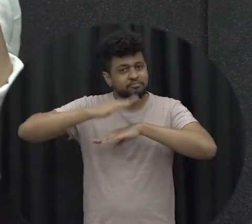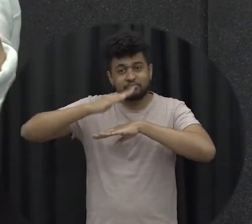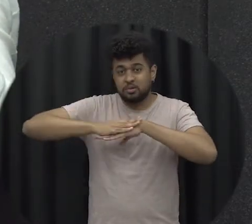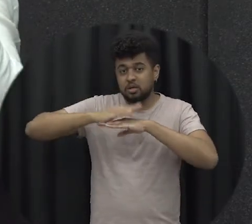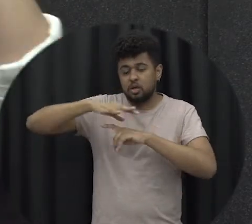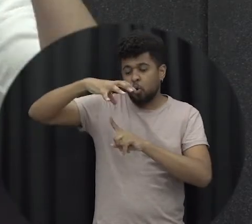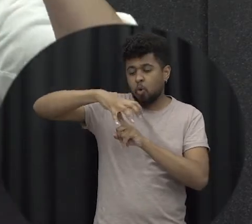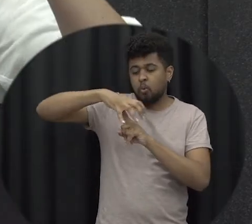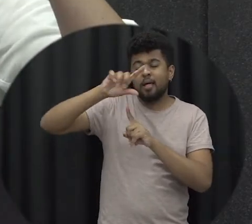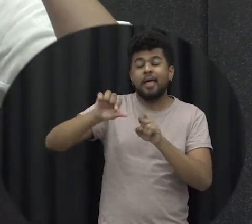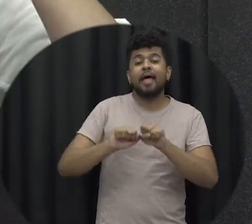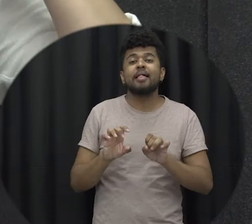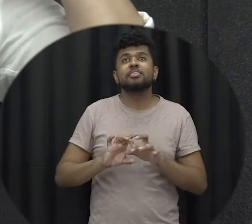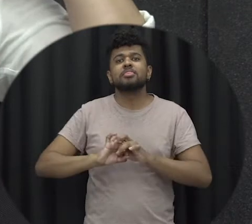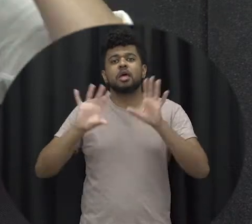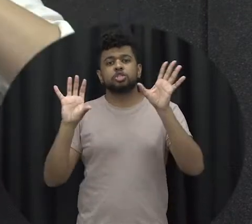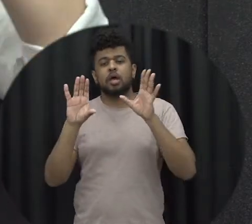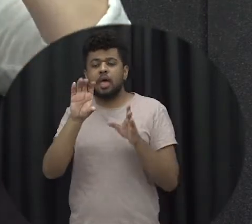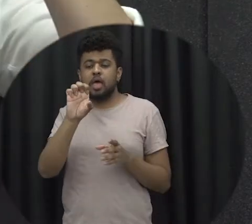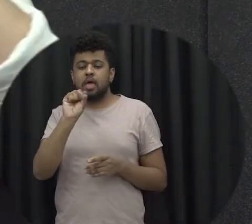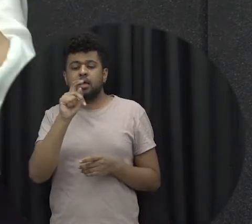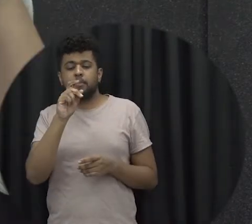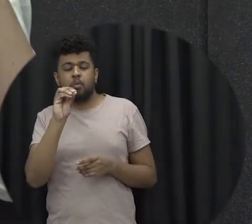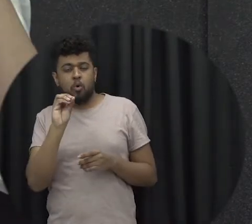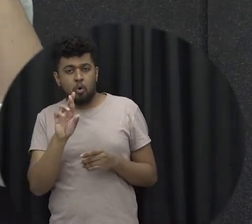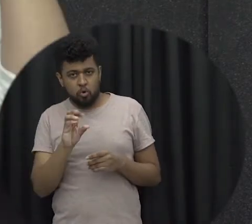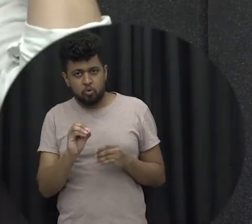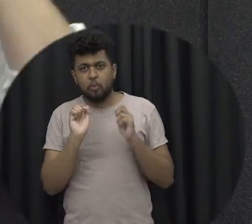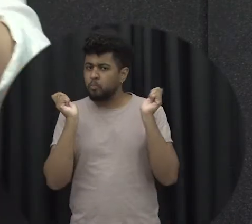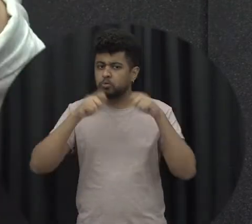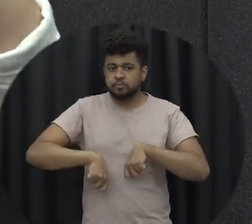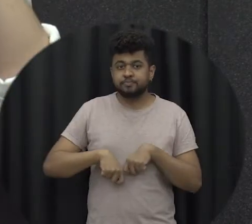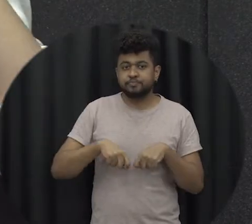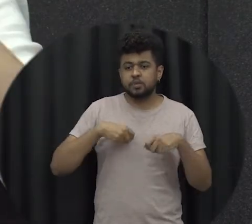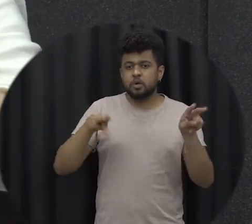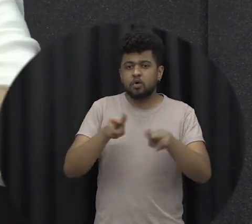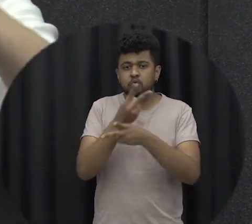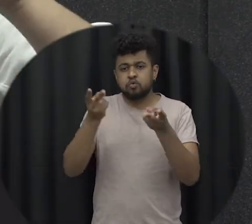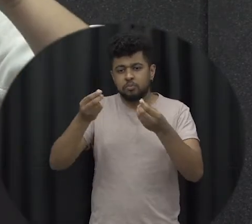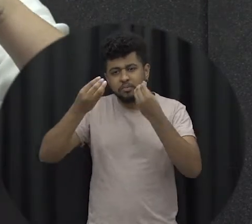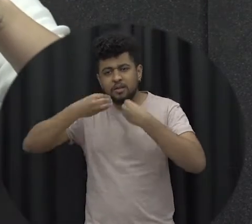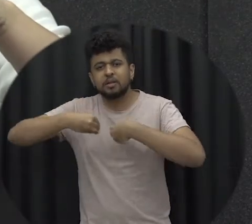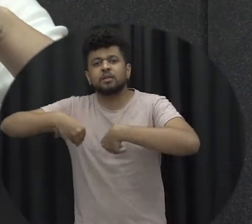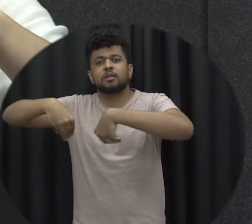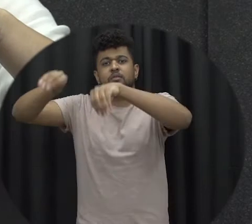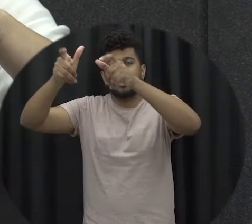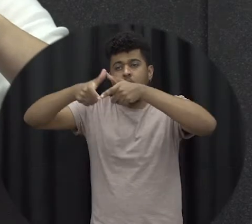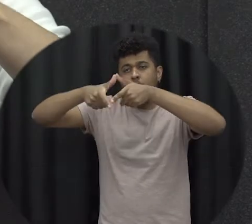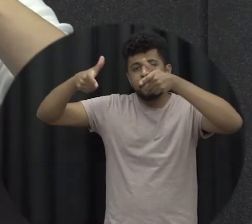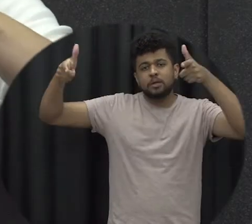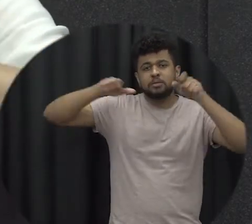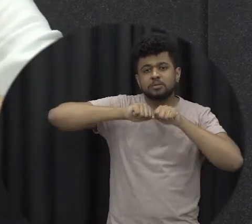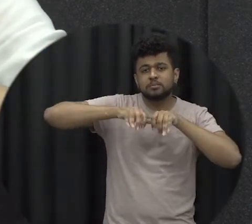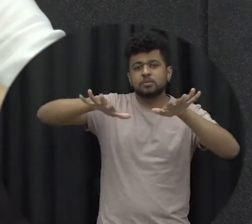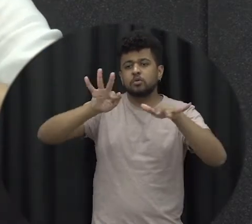é deixar os esporos possíveis, né, numa condição que o vento possa levar e aumentar a dispersão desse fungo.